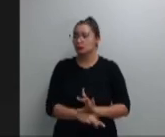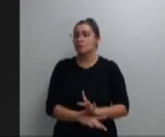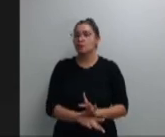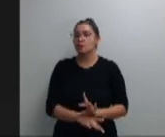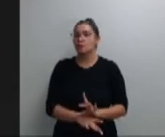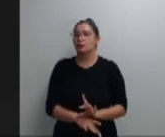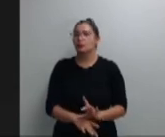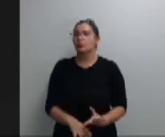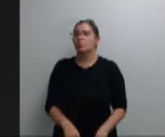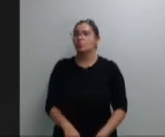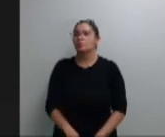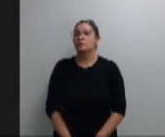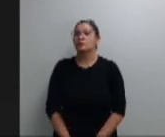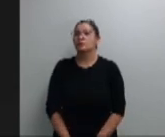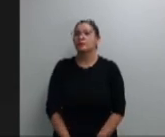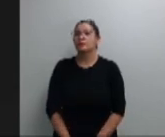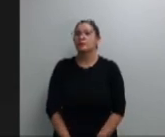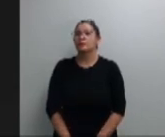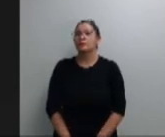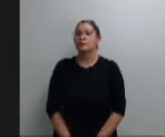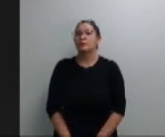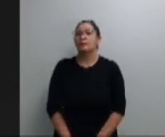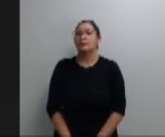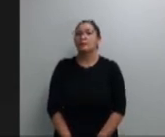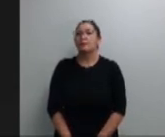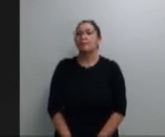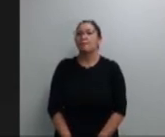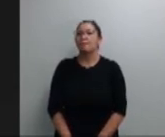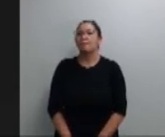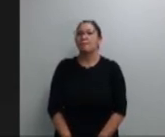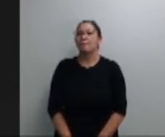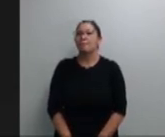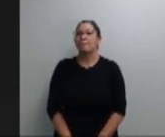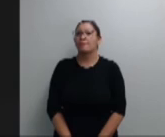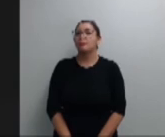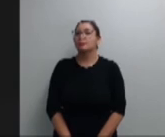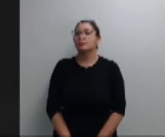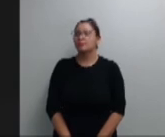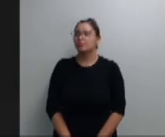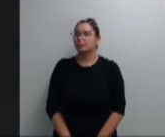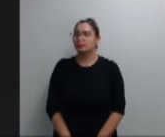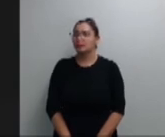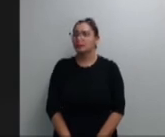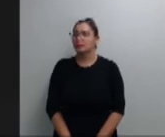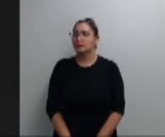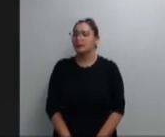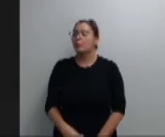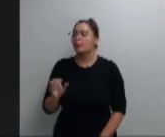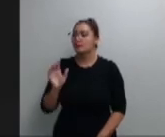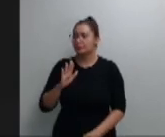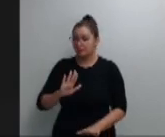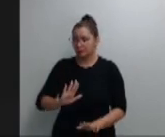em recurso especial 1523 336 de Pernambuco deixa ver só um minutinho